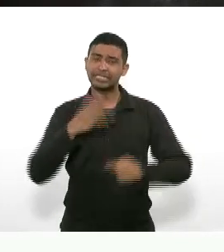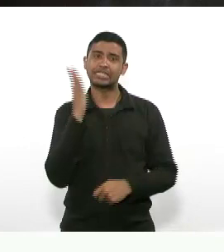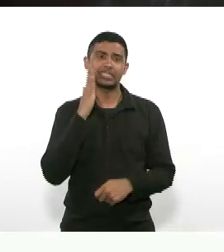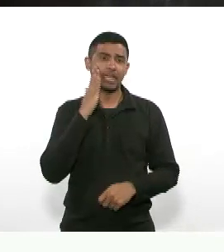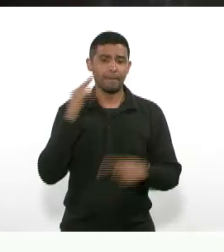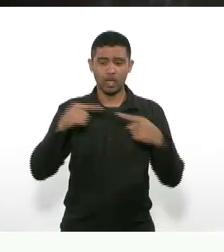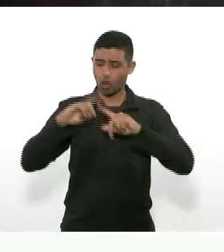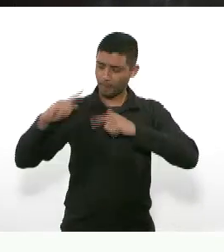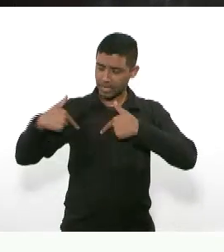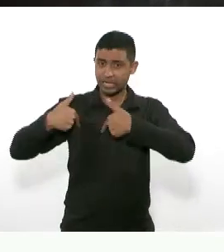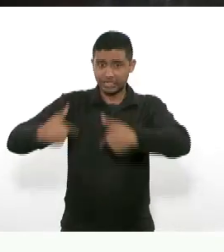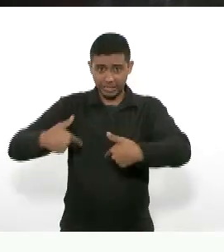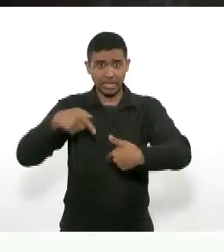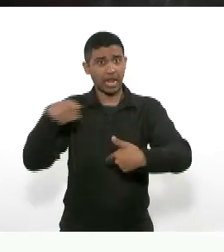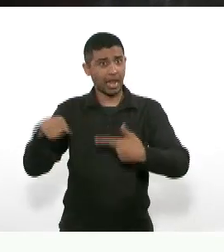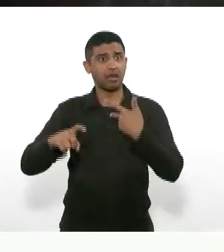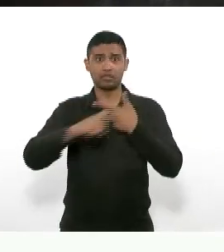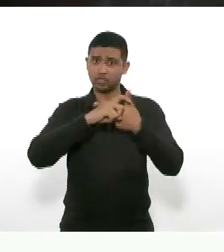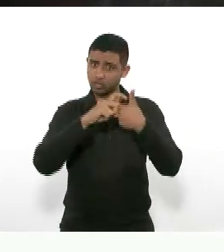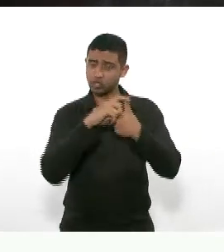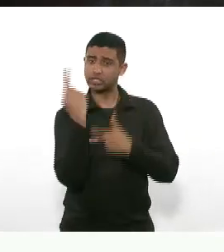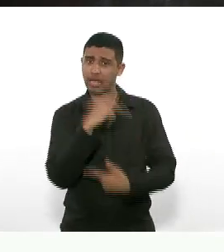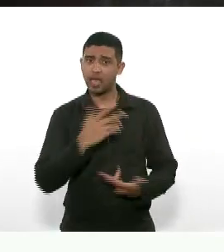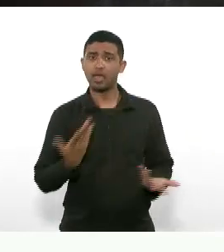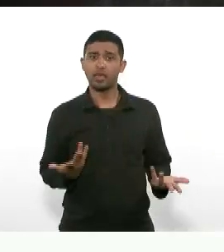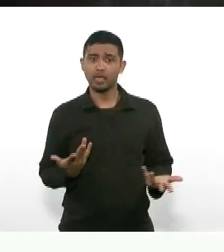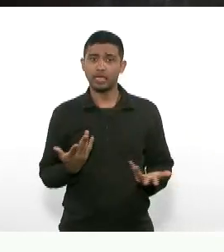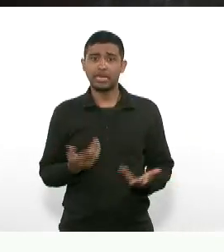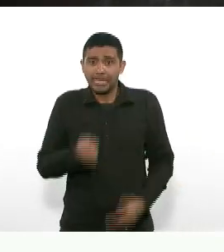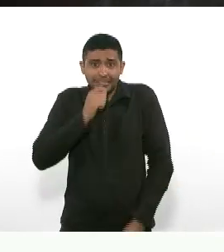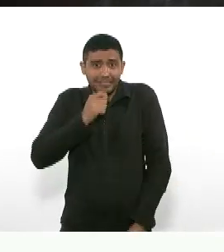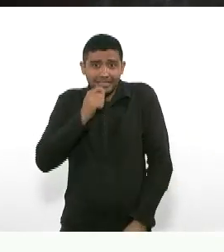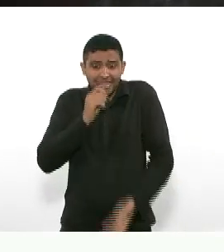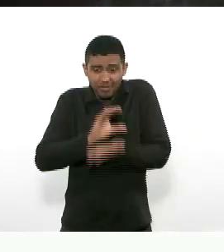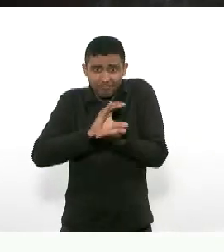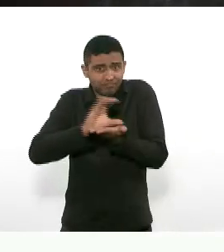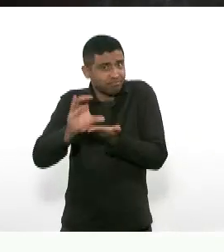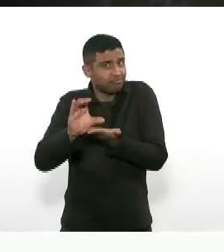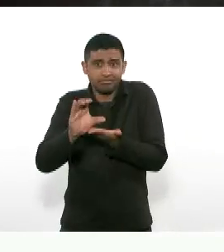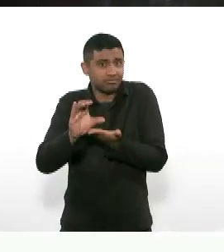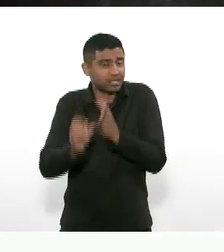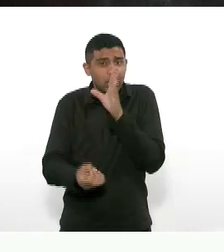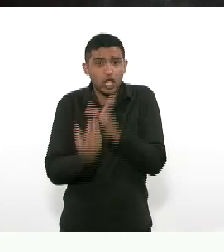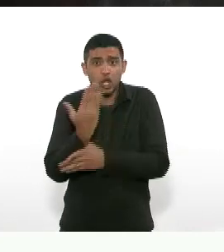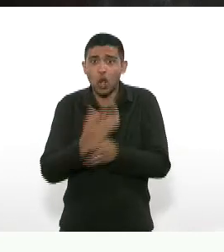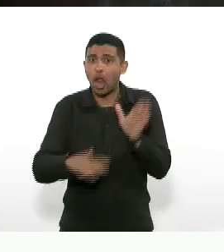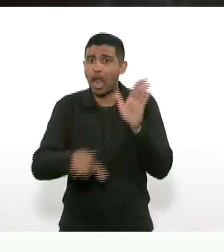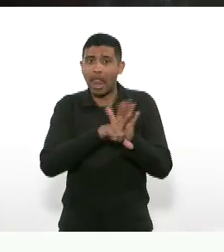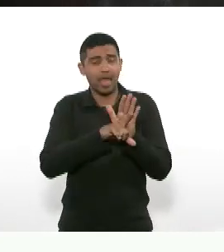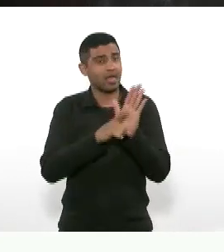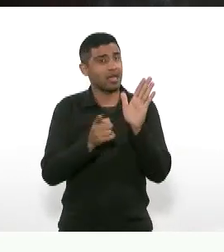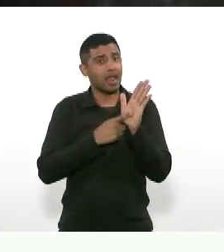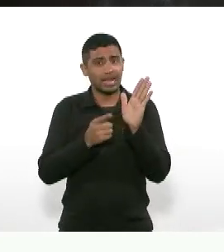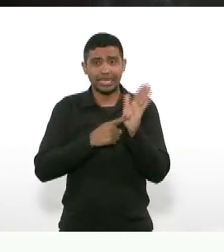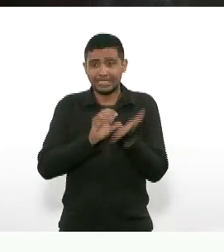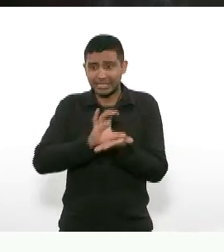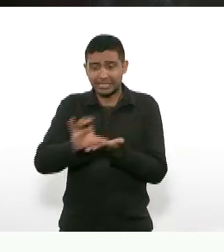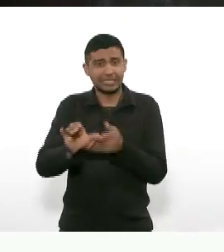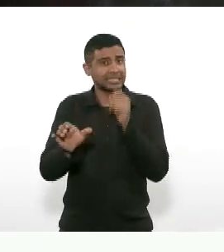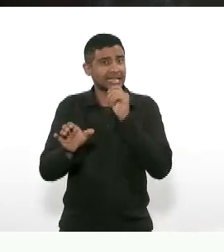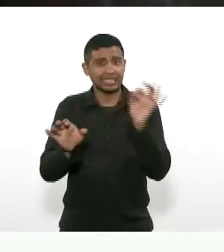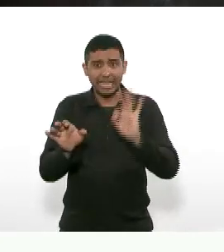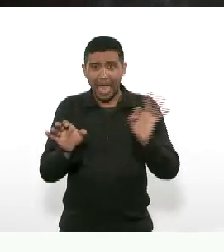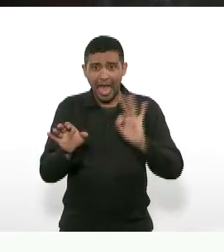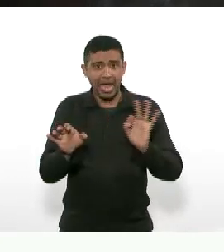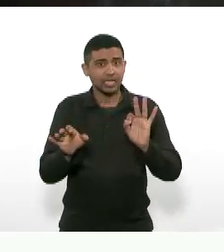exclusiva do Poder Executivo e que sem esse fundo específico criado por lei, não haverá possibilidade de